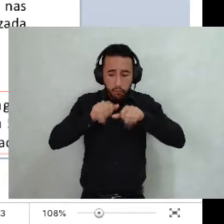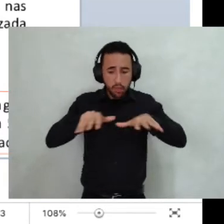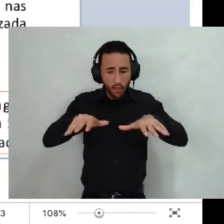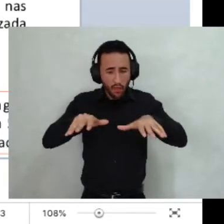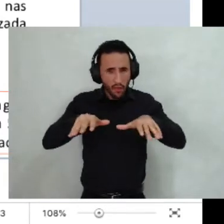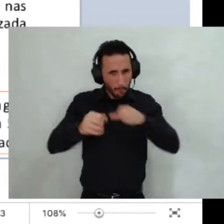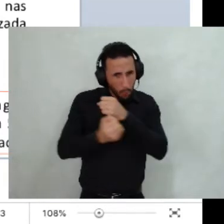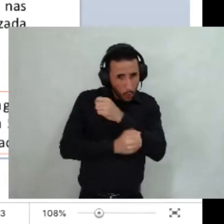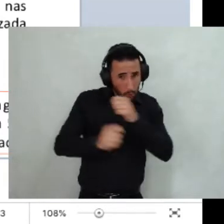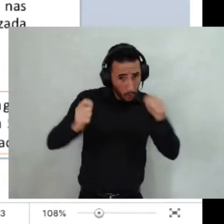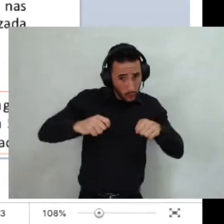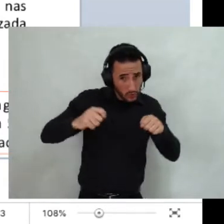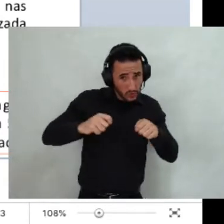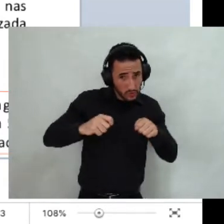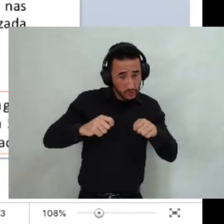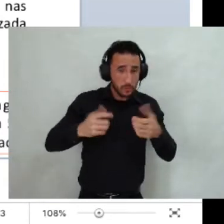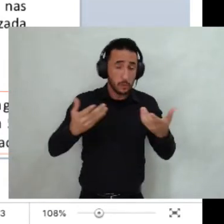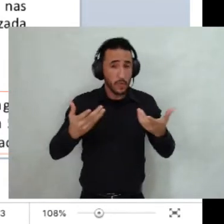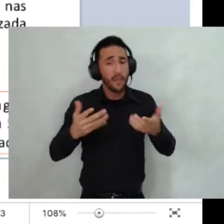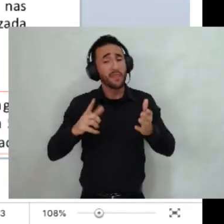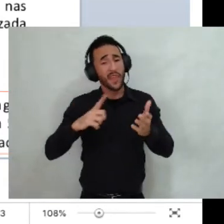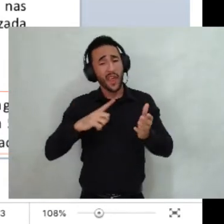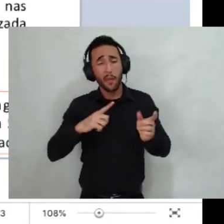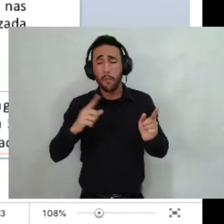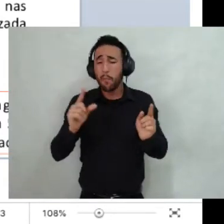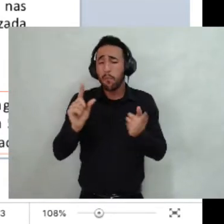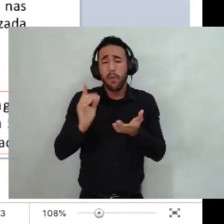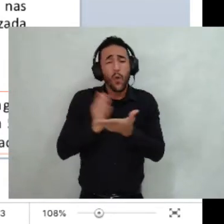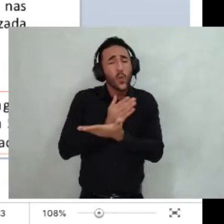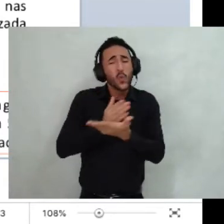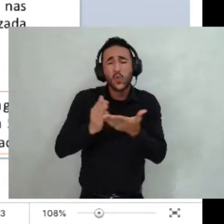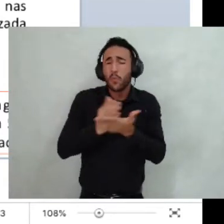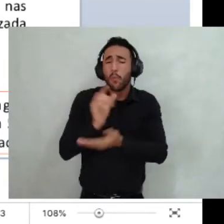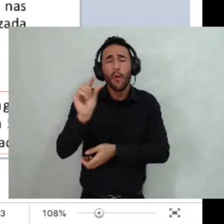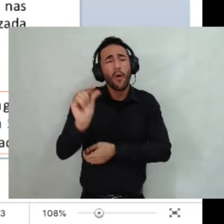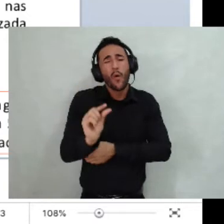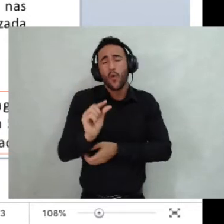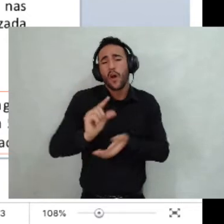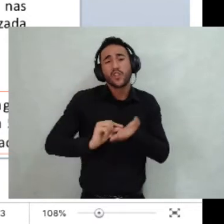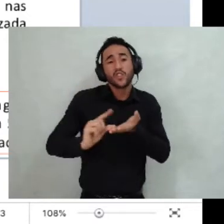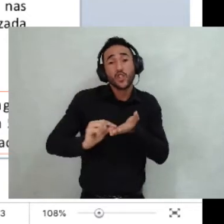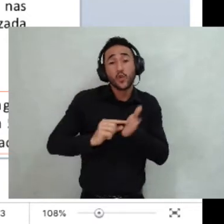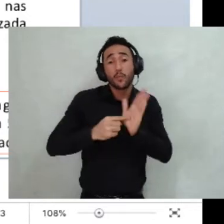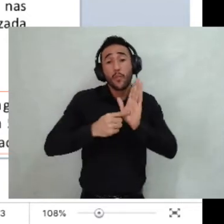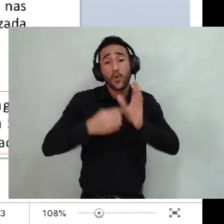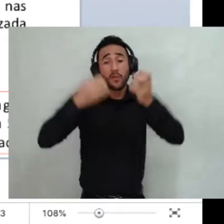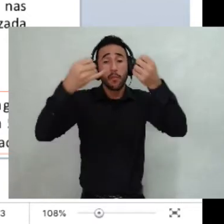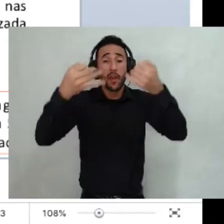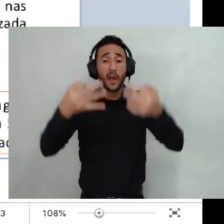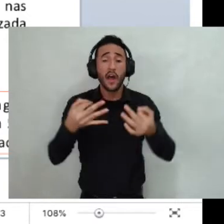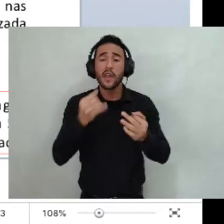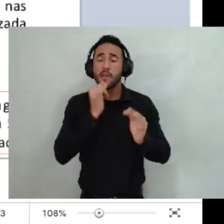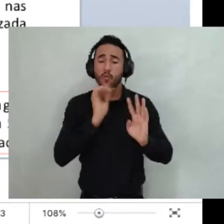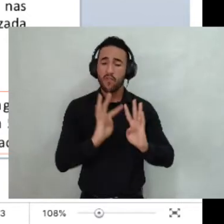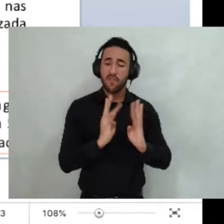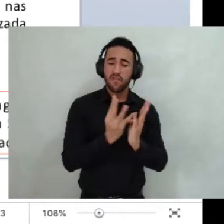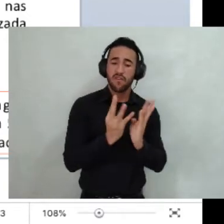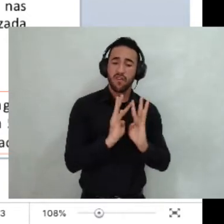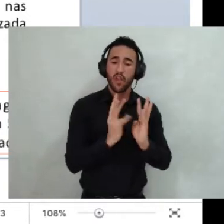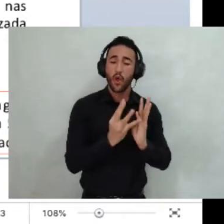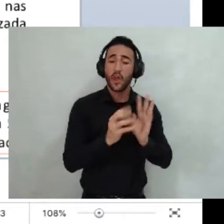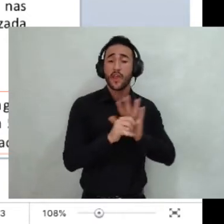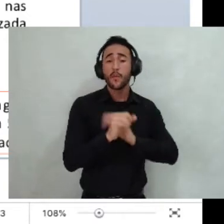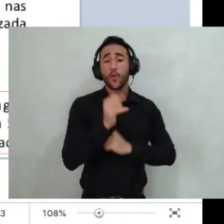há poucos artigos na literatura que documentaram isolamento viral, ou seja, cultura positiva